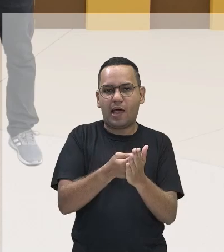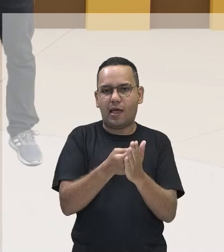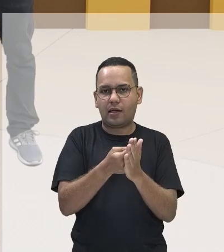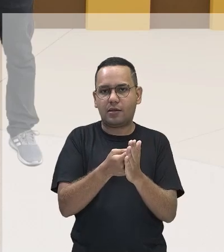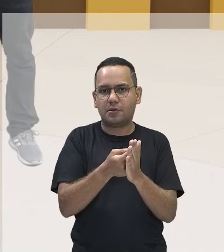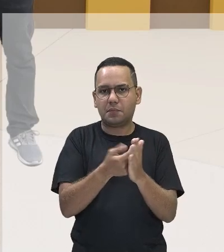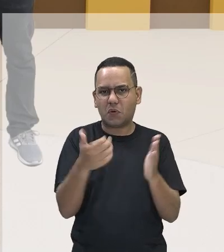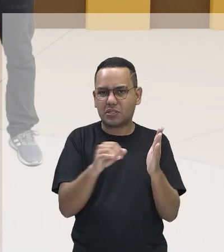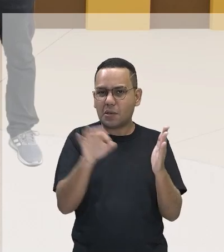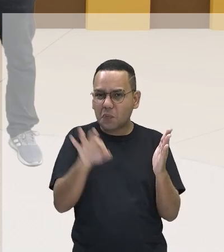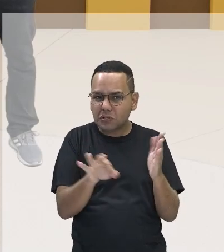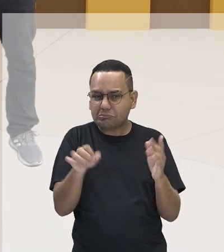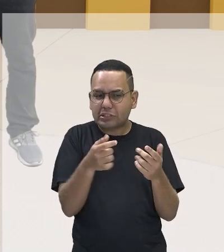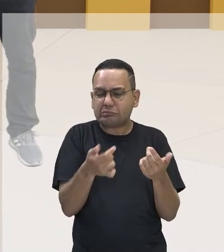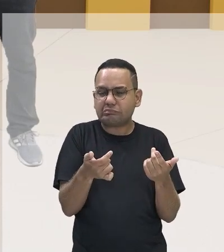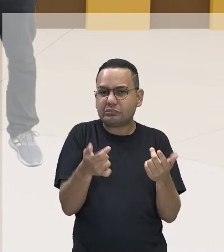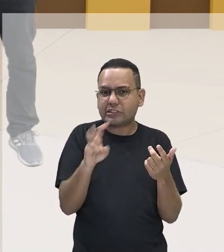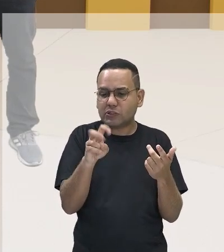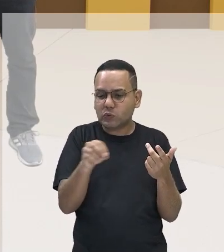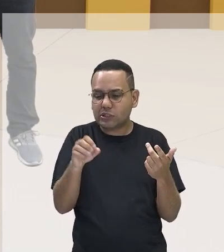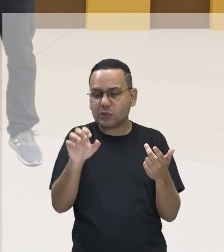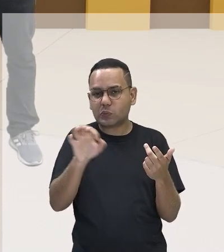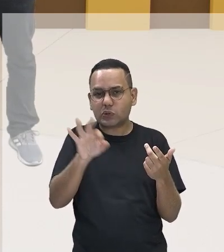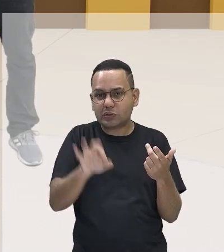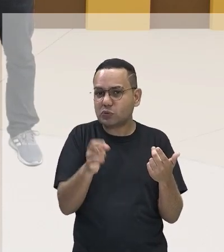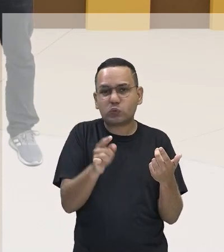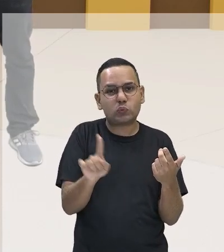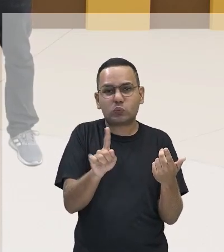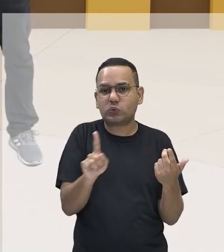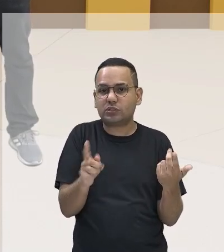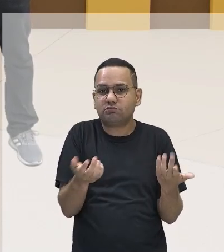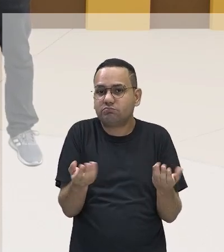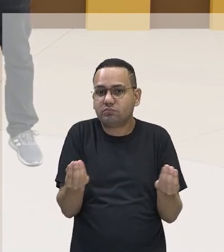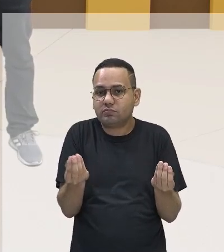ok? Vamos ali para o nosso próximo vilão.